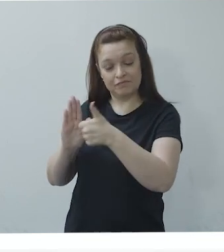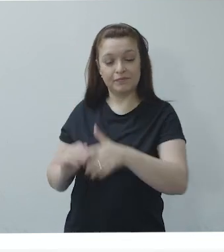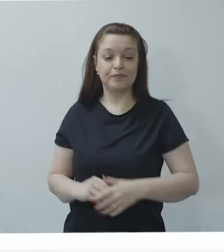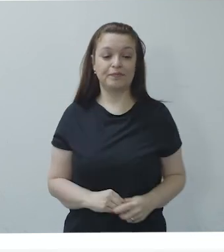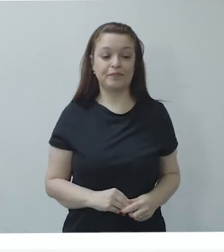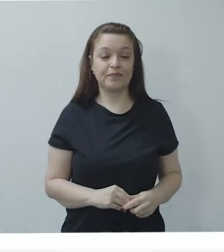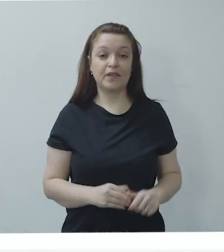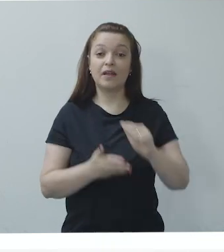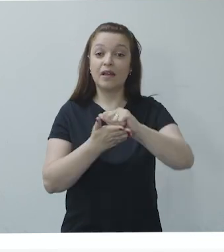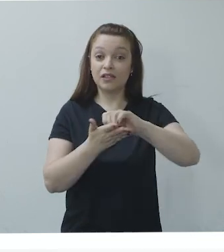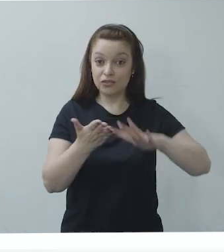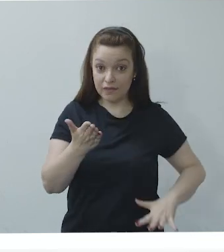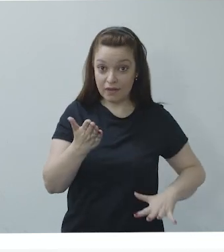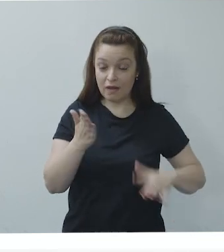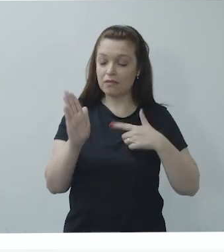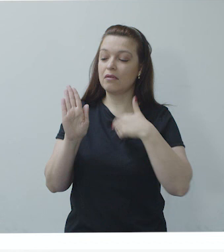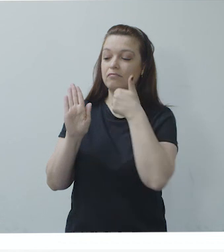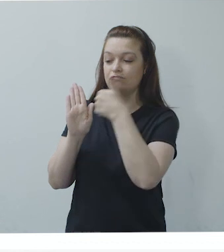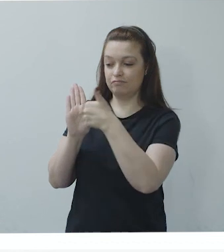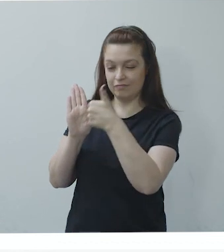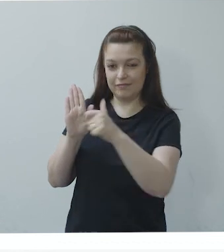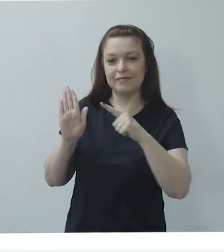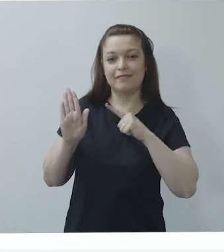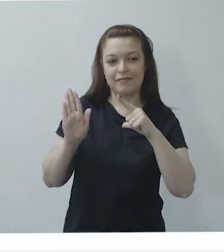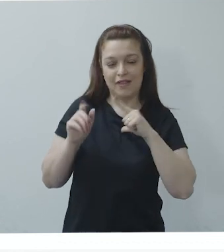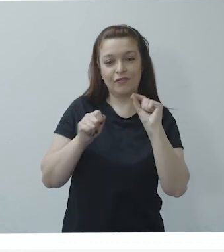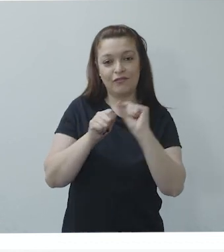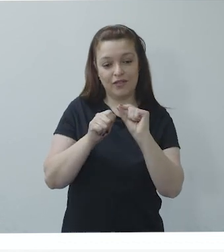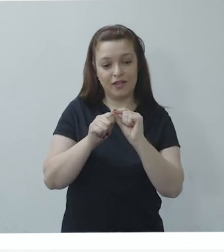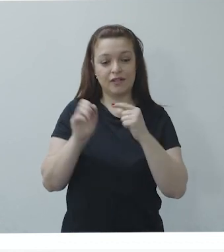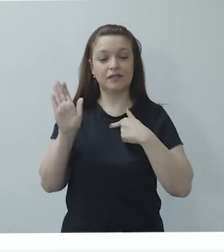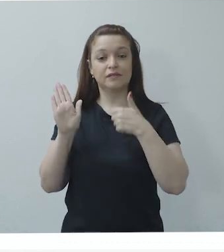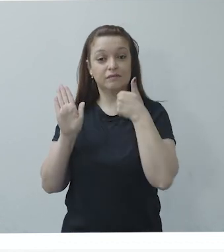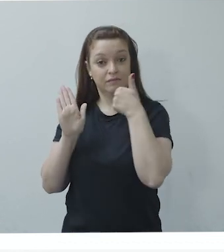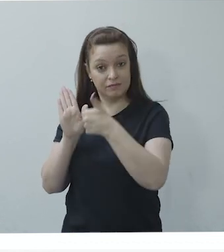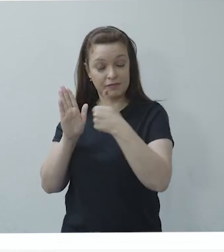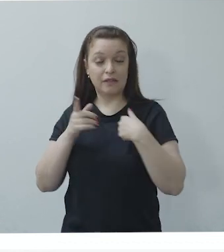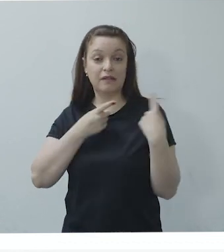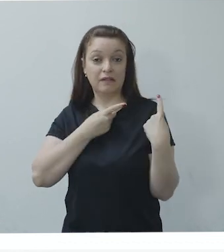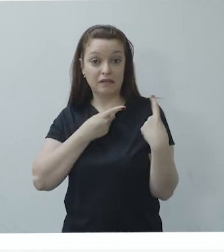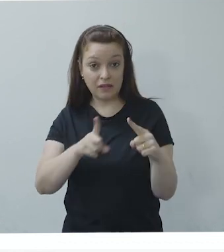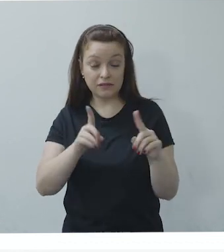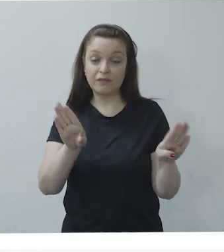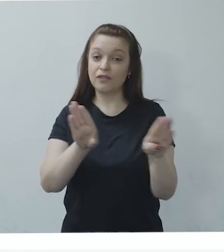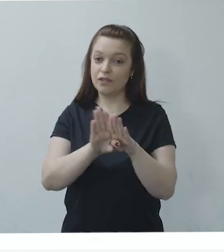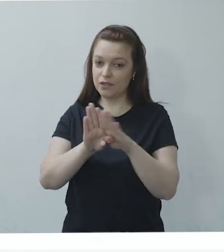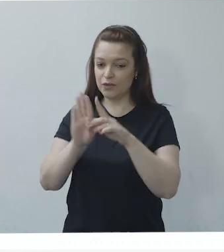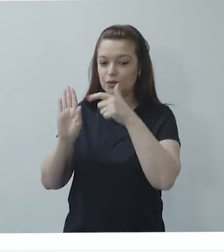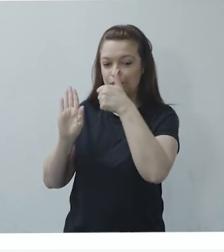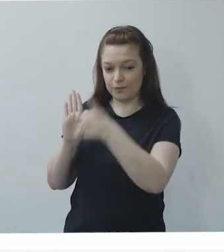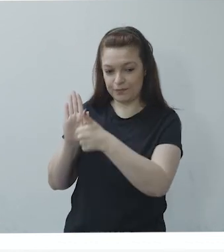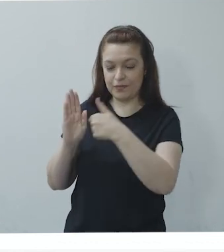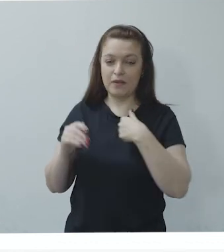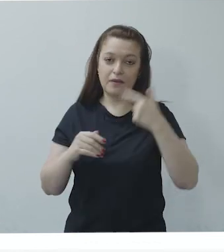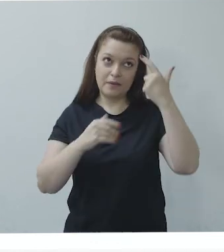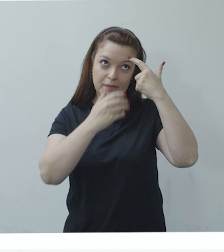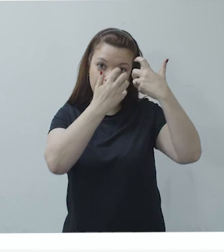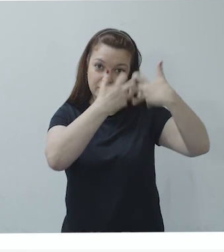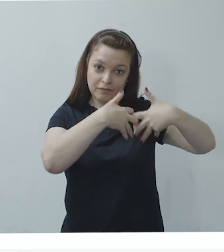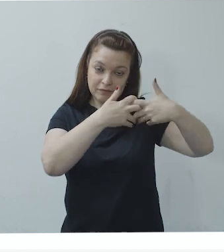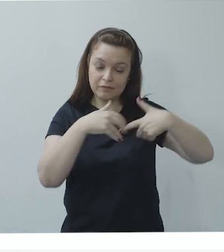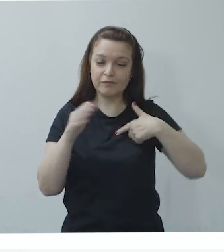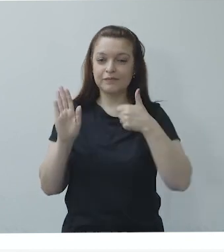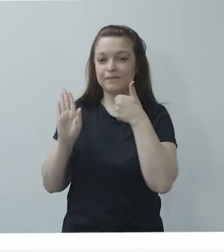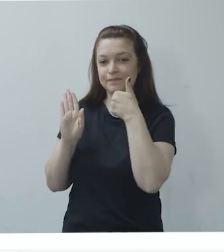tivemos. Tivemos atividades? Sim. Tivemos os desafios? Também tivemos. Pensando com